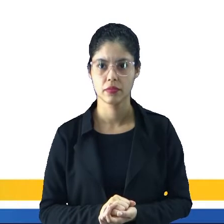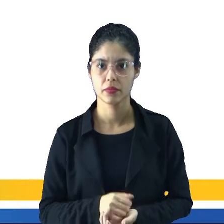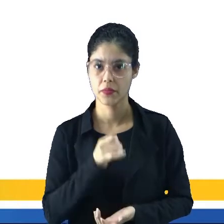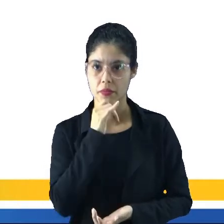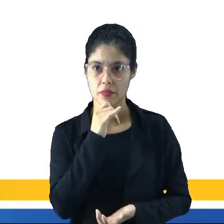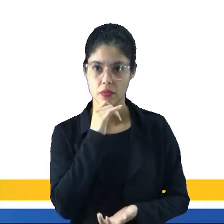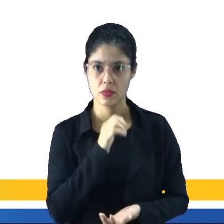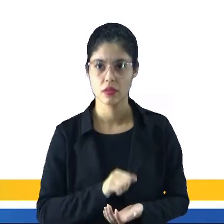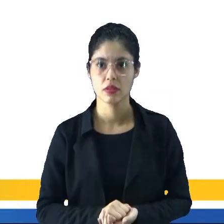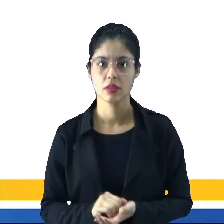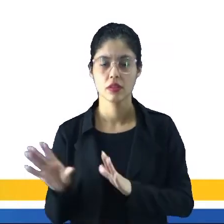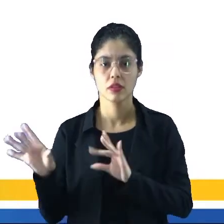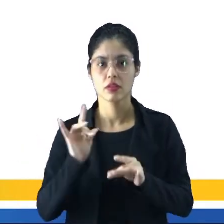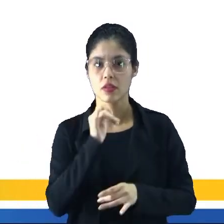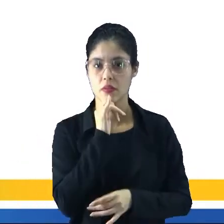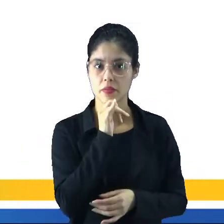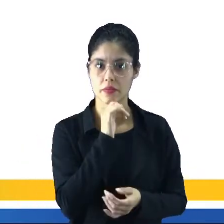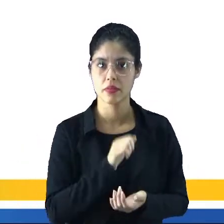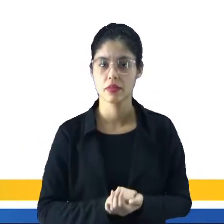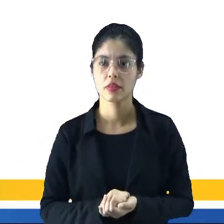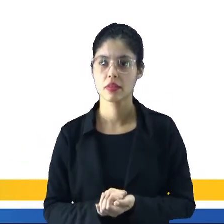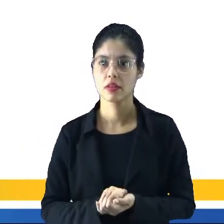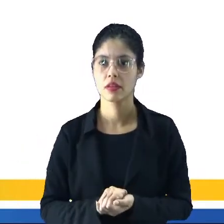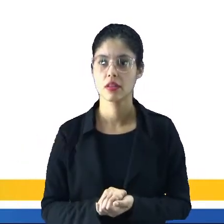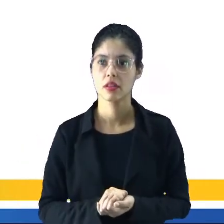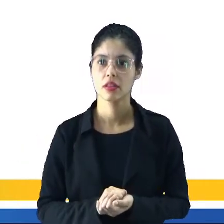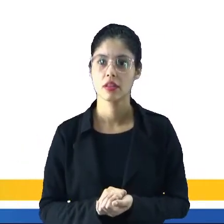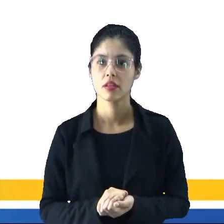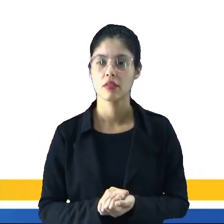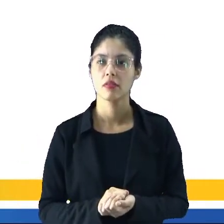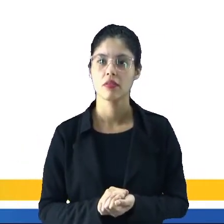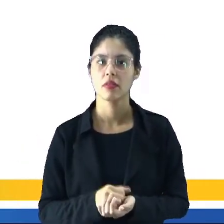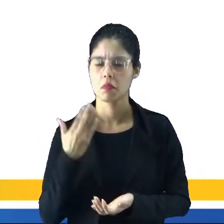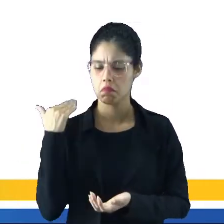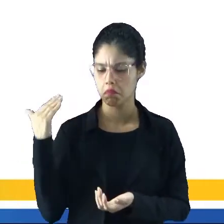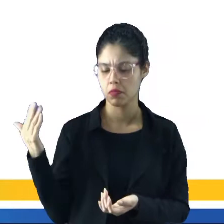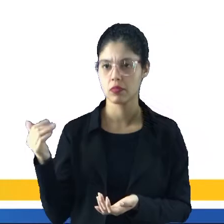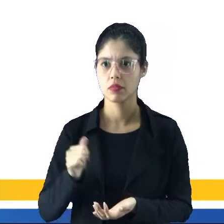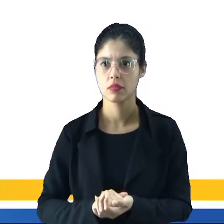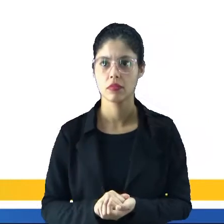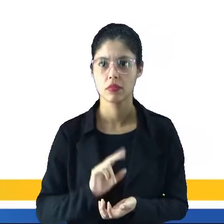Por exemplo, trouxe aqui um exemplo para vocês, essa palavra aqui, bem